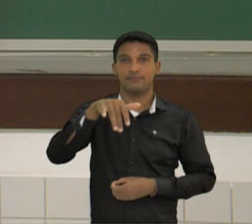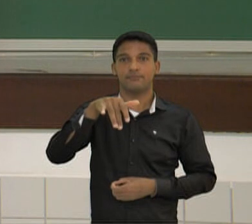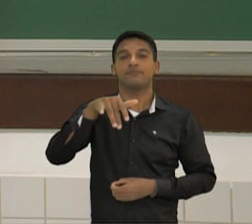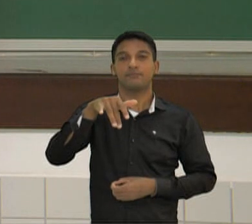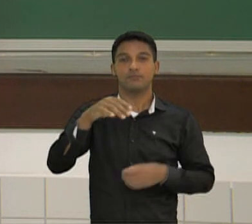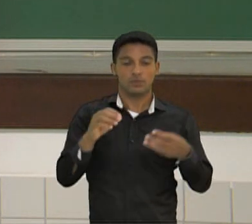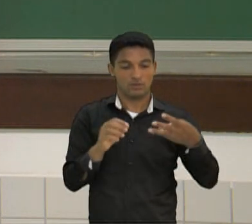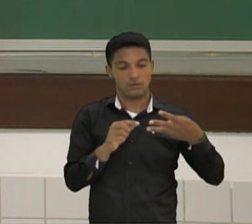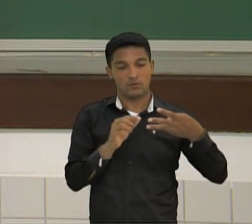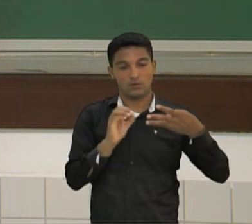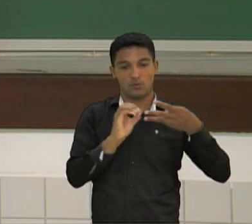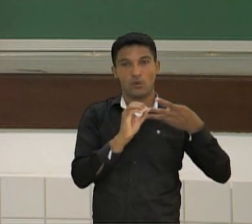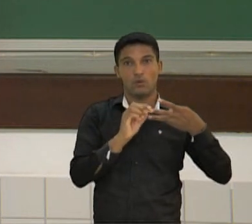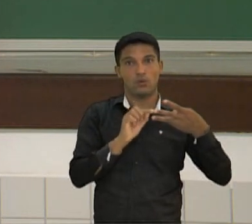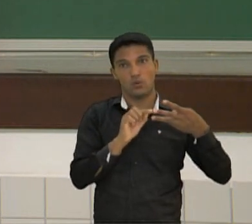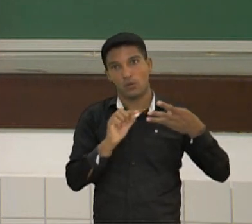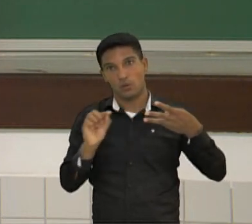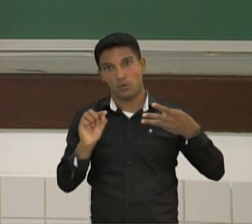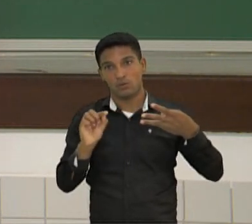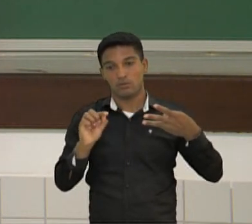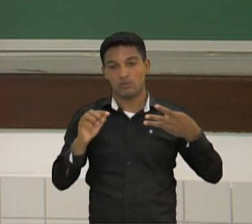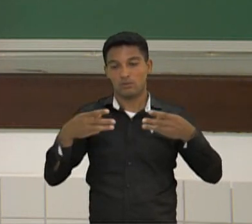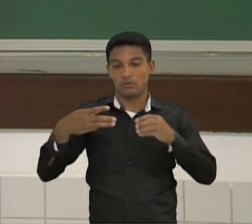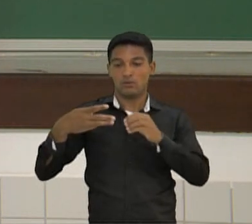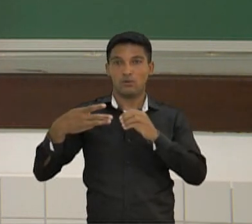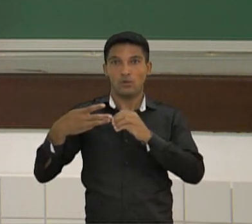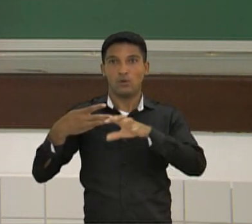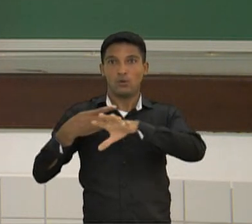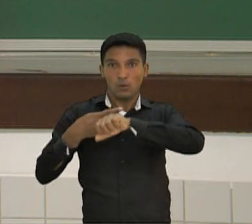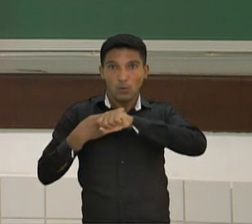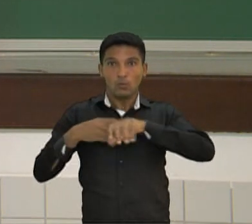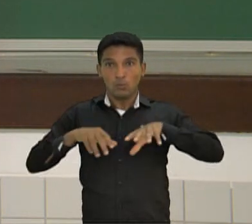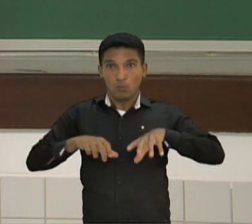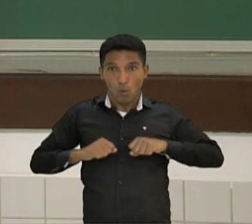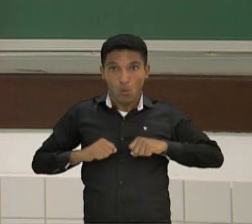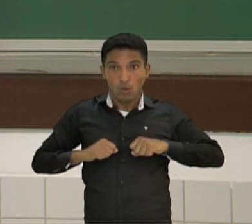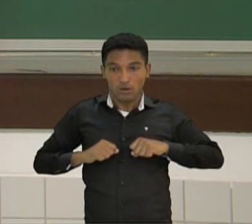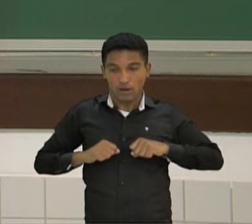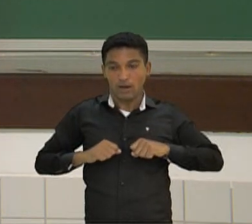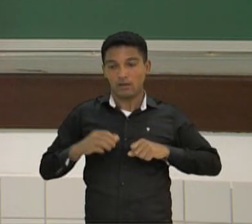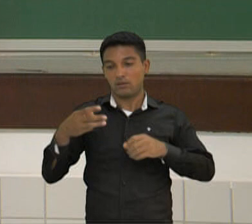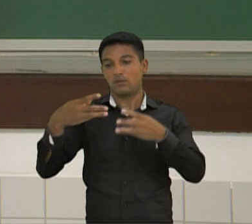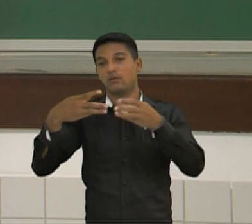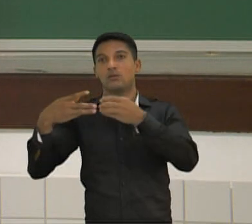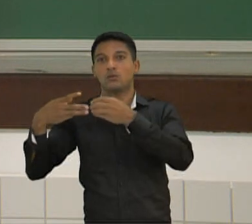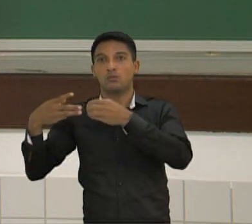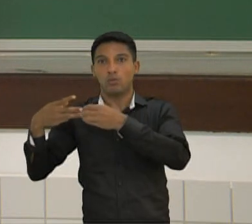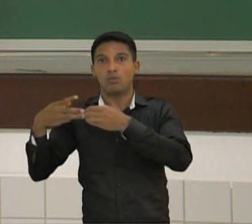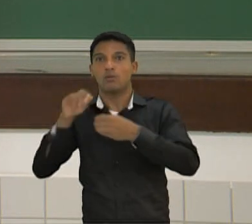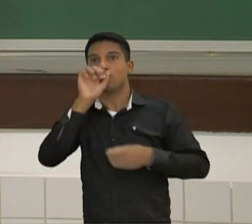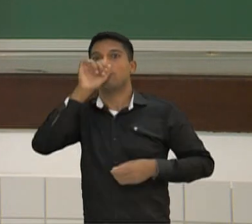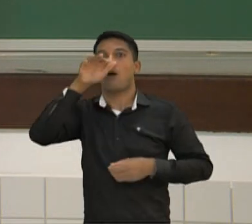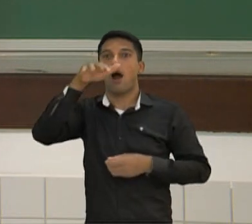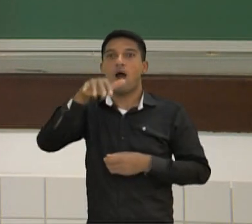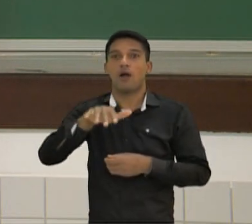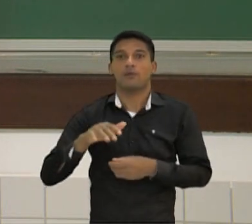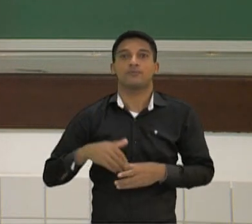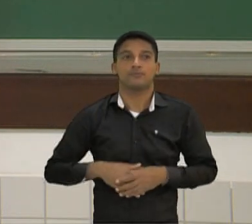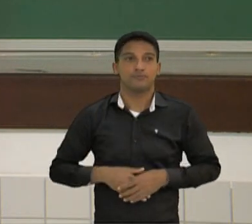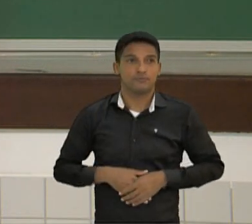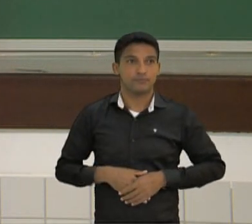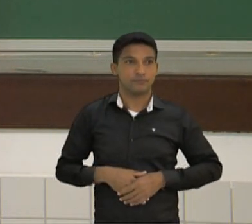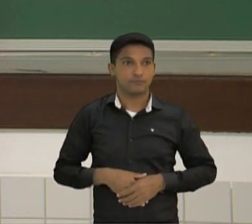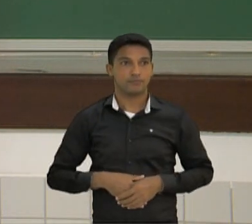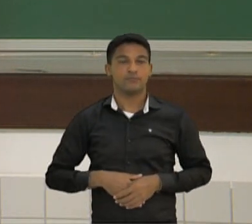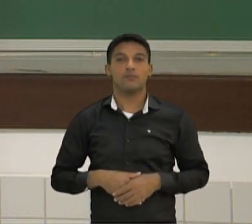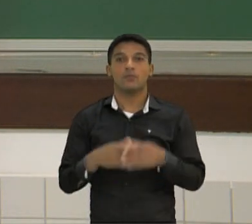para manter a homeostase, ou seja, para manter o equilíbrio do nosso organismo. Tudo bem? Nós temos agora